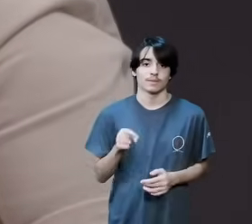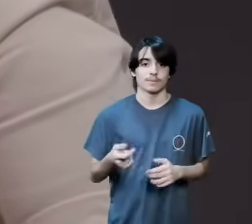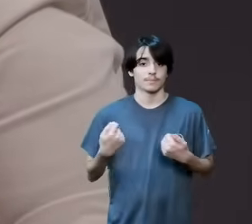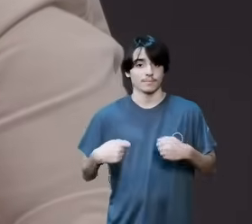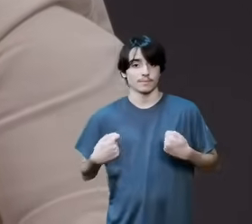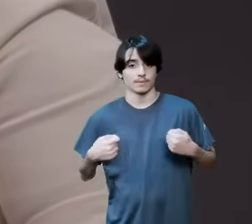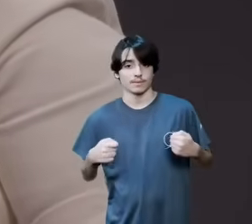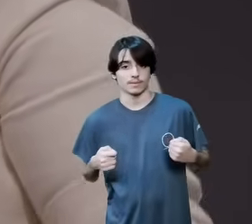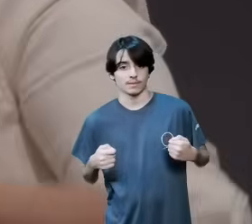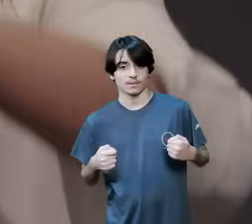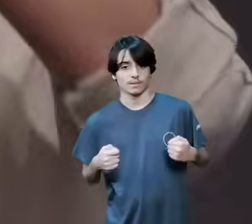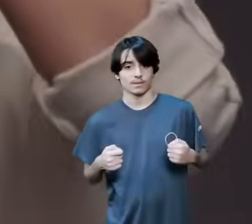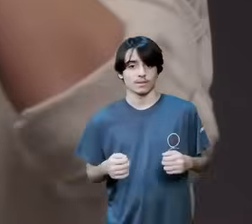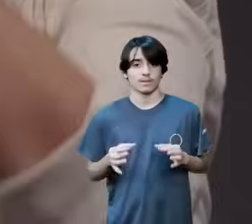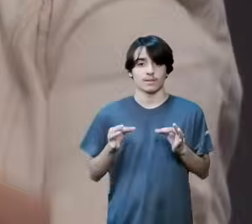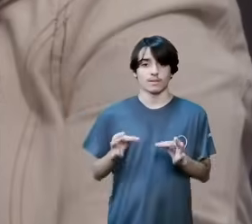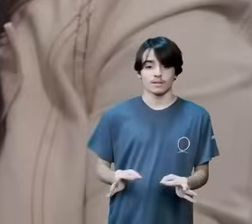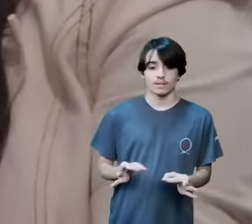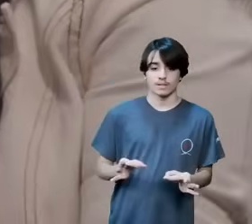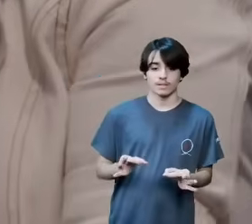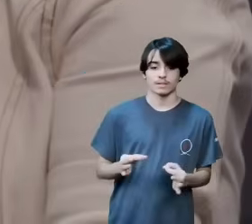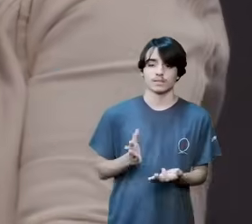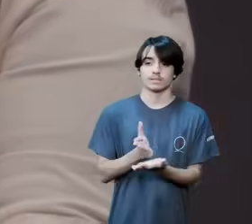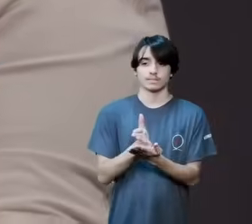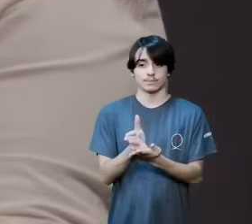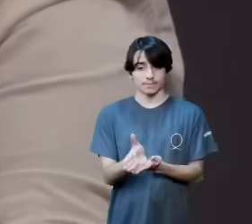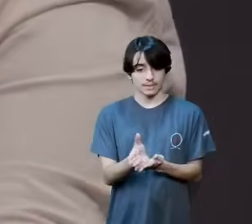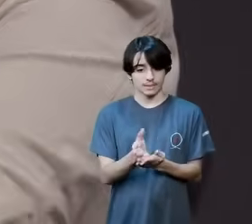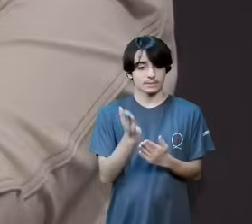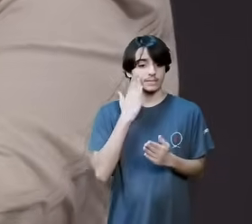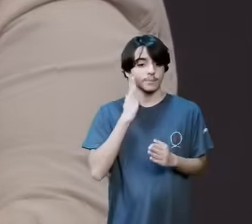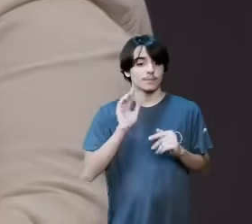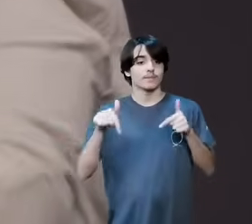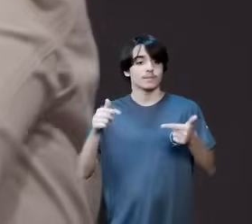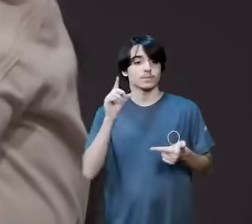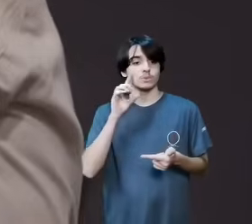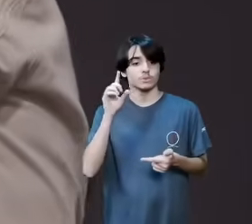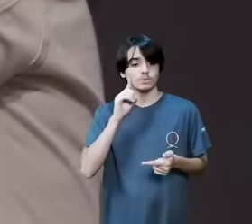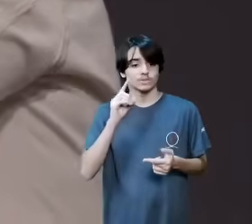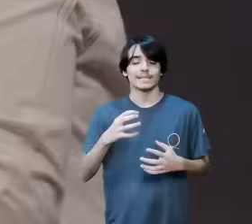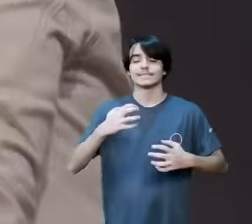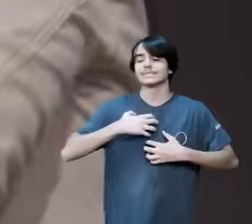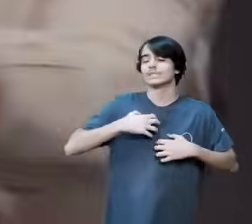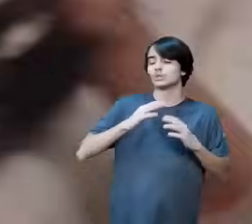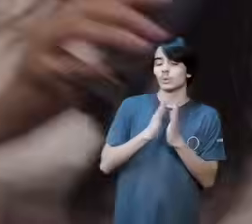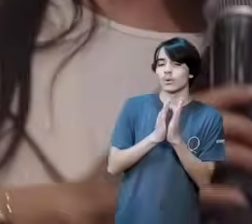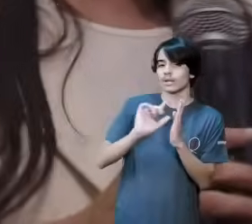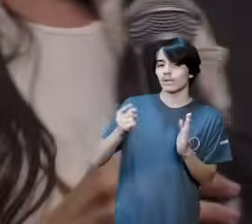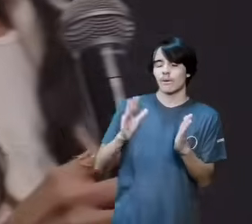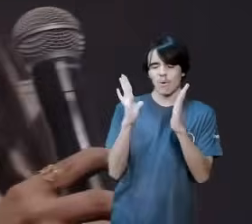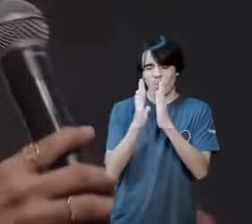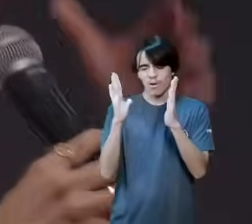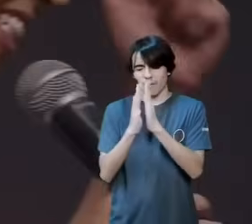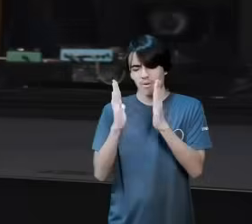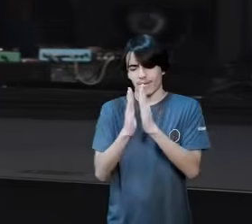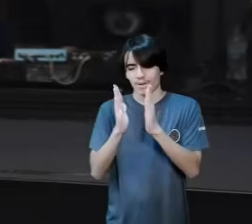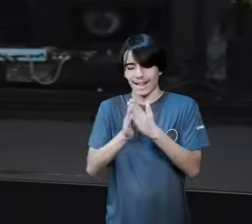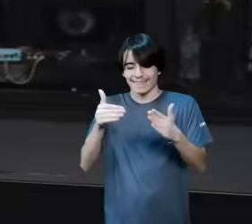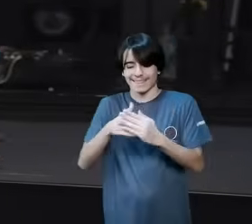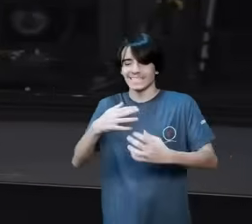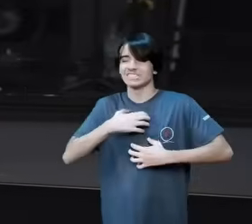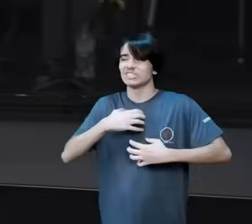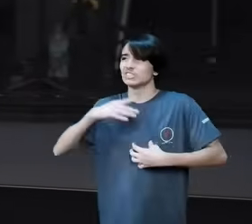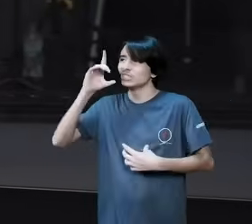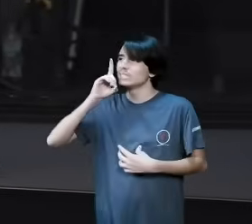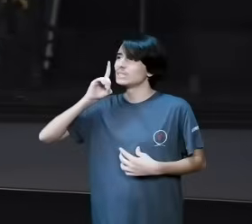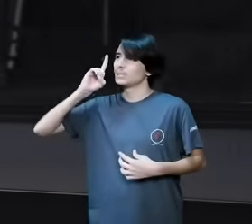Devoção vem com disciplina. Não é sentir para orar, é orar até sentir.